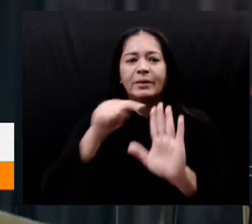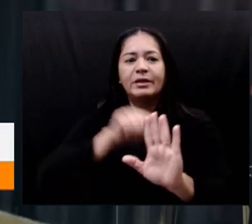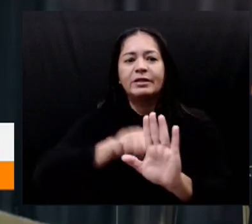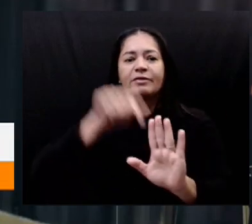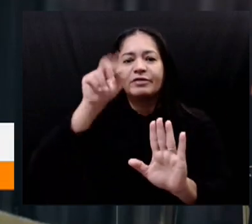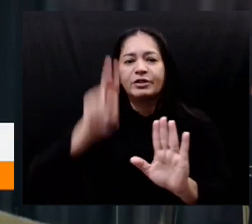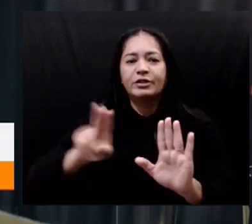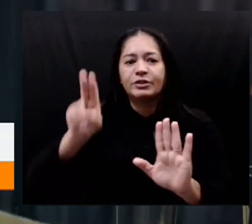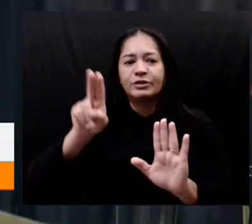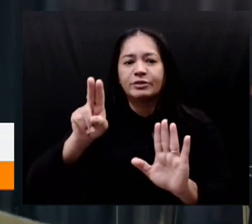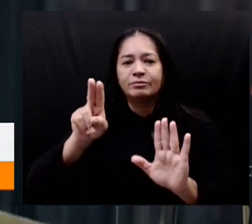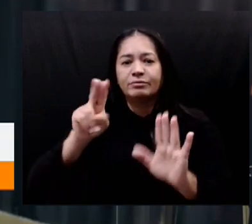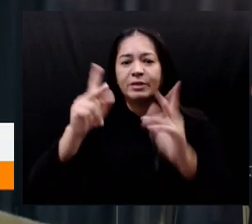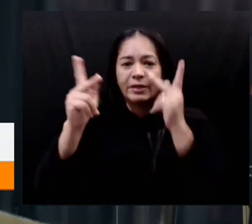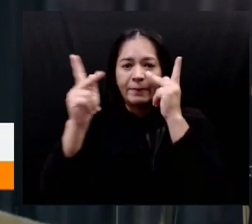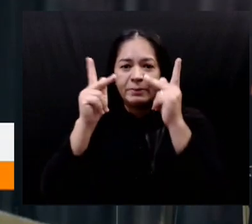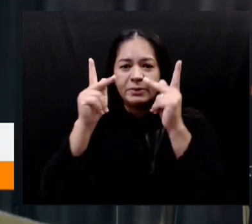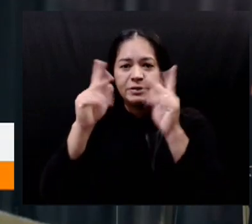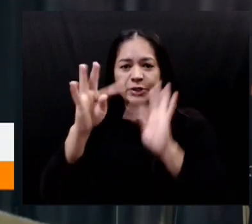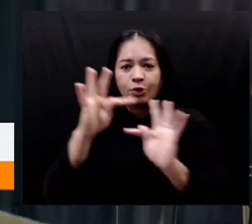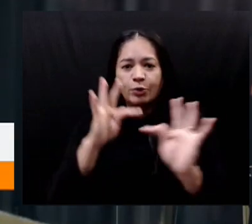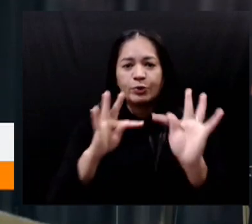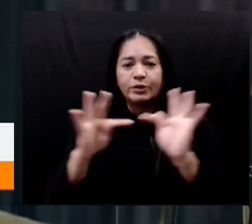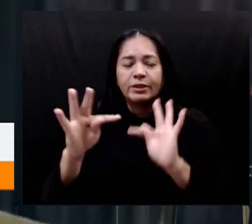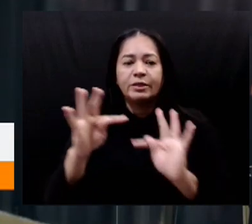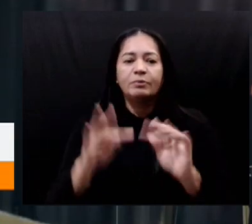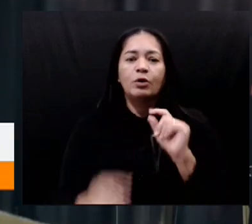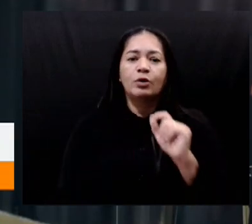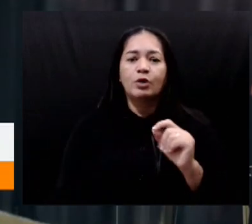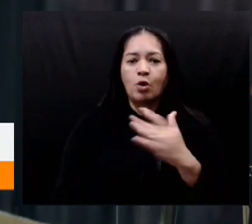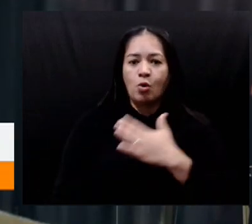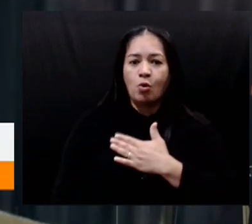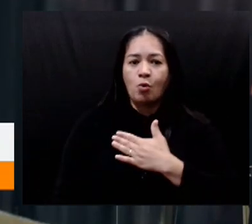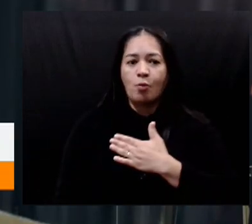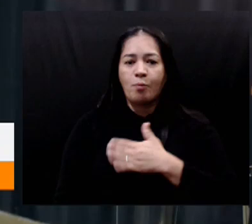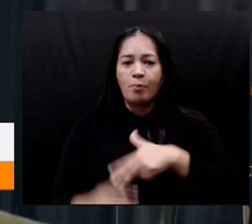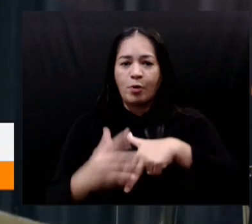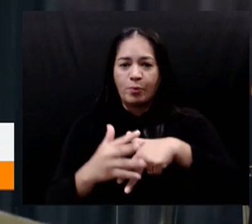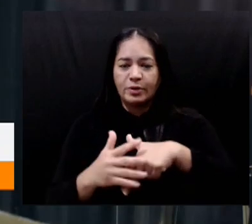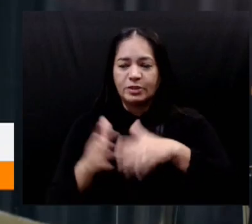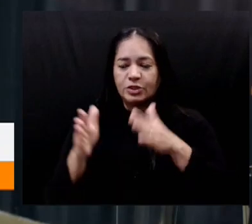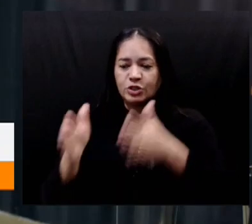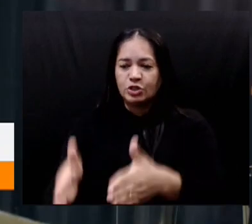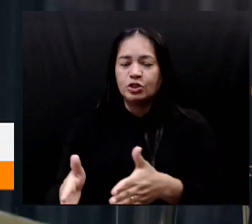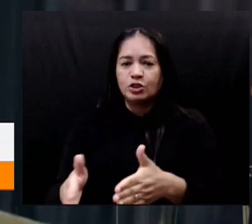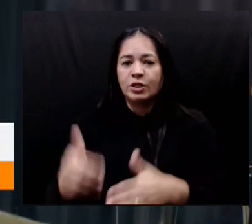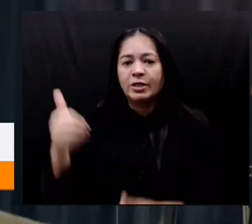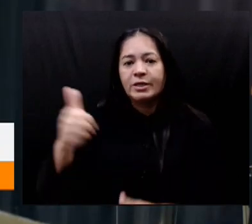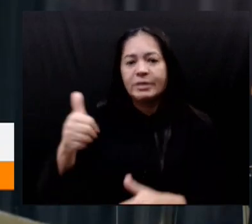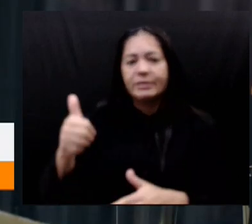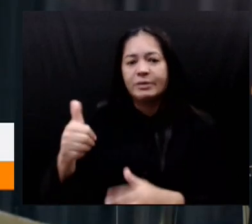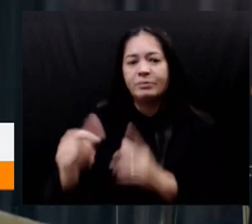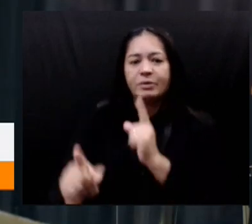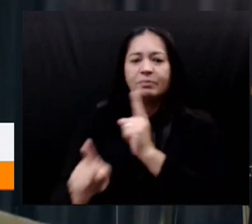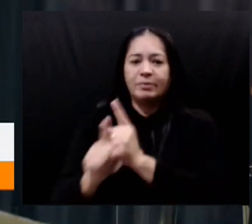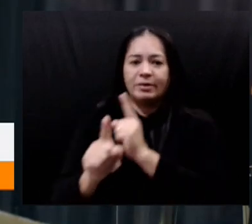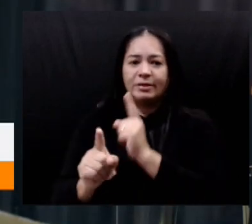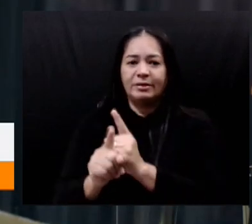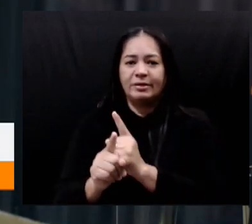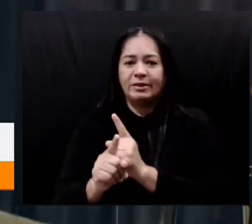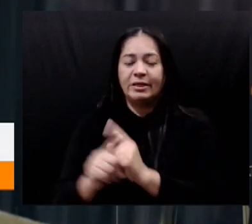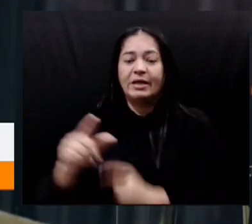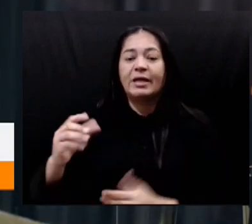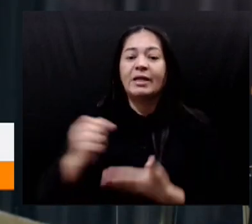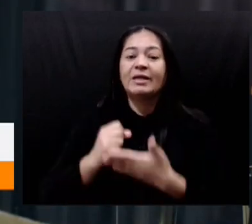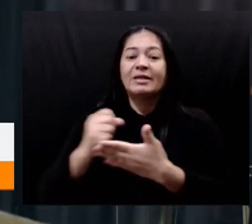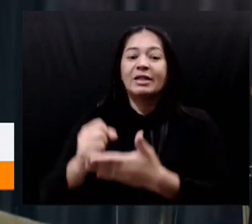psicoterapia, que é quando o meu cliente chega na primeira sessão, ele traz as peças do quebra-cabeça. Uhum, E o